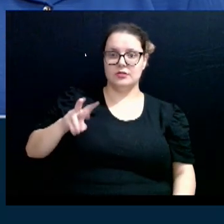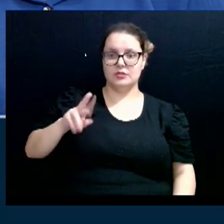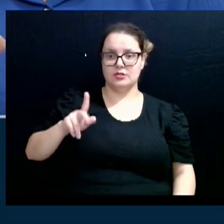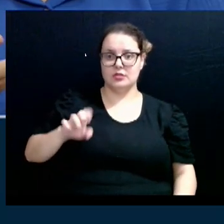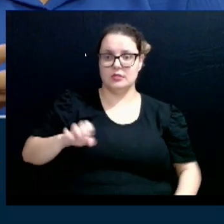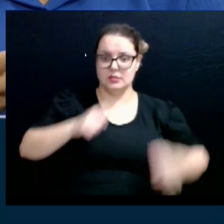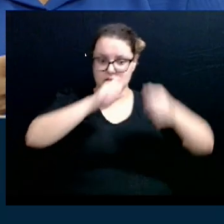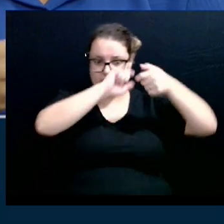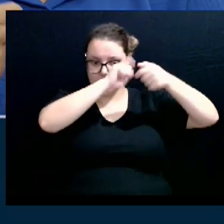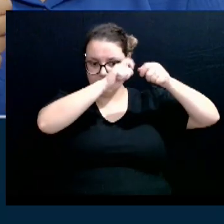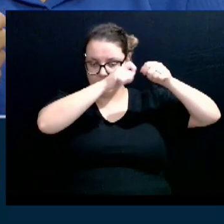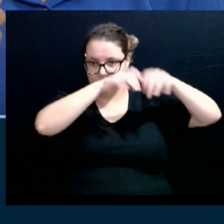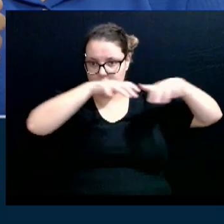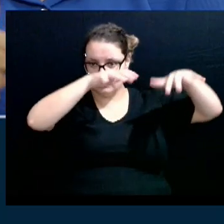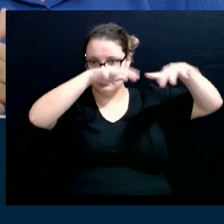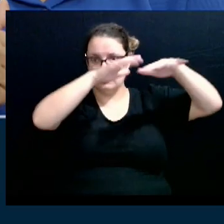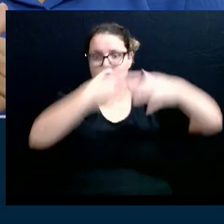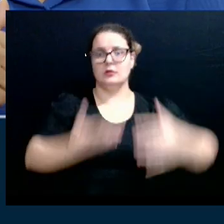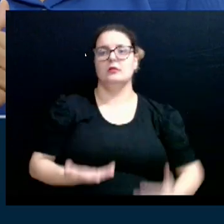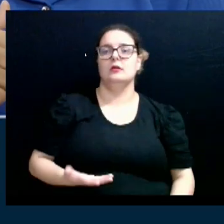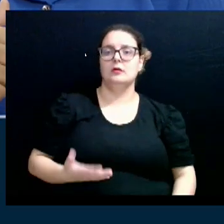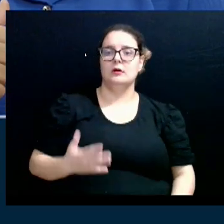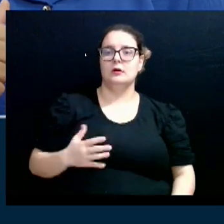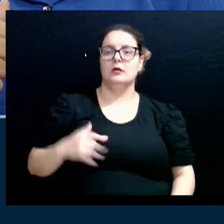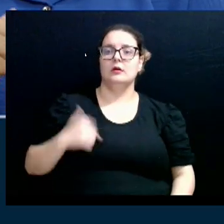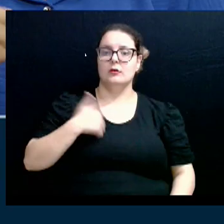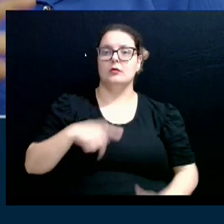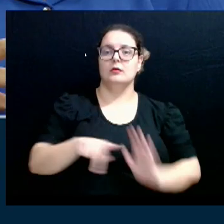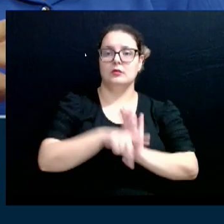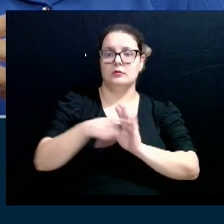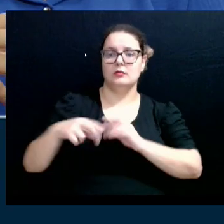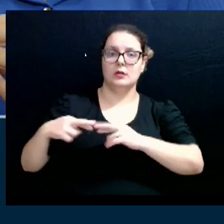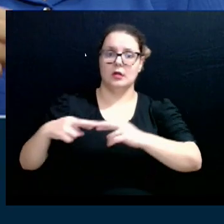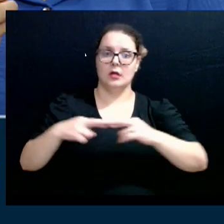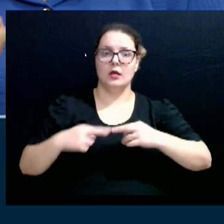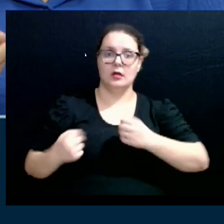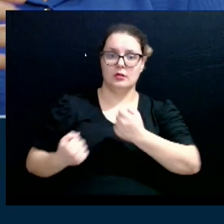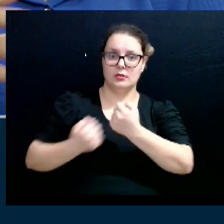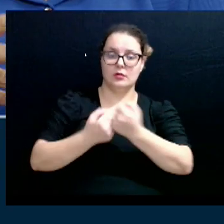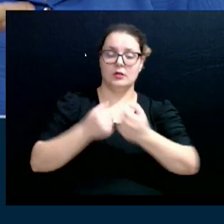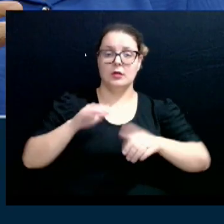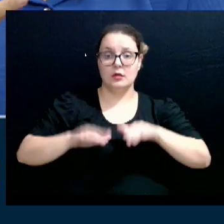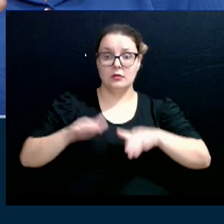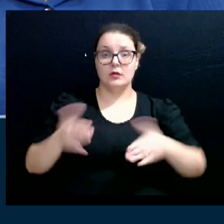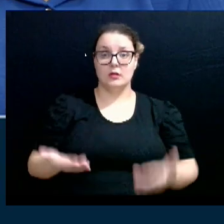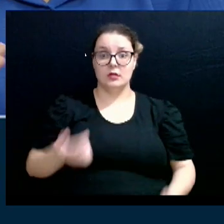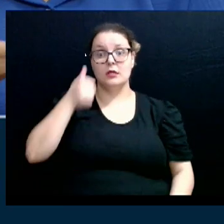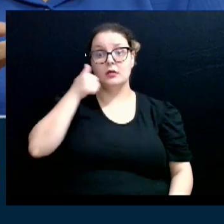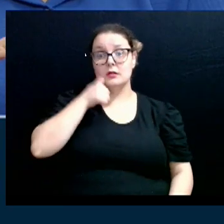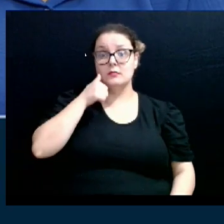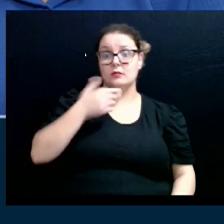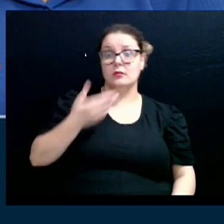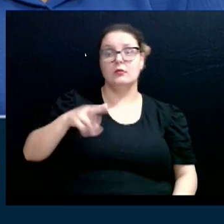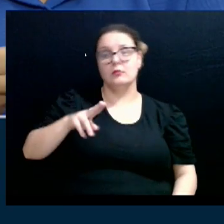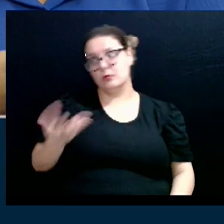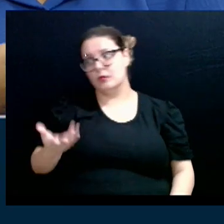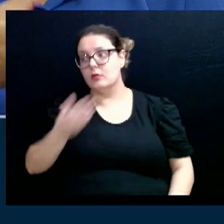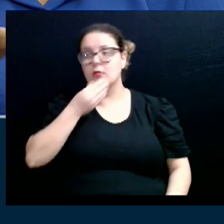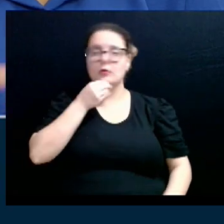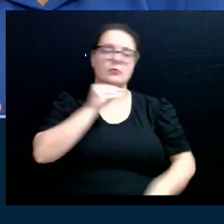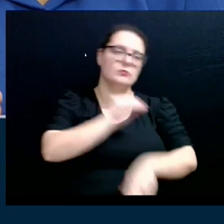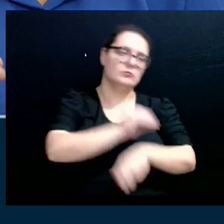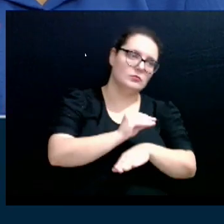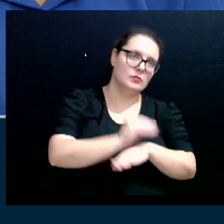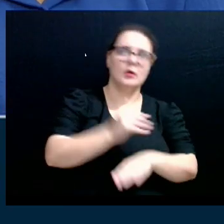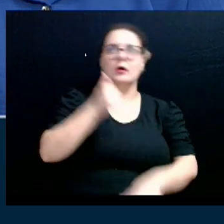gente faz parte da rede de apoio, né, que de repente essa mulher ou então o cuidador ou a cuidadora, aliás,